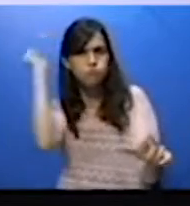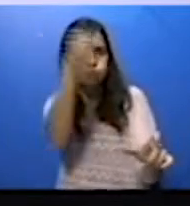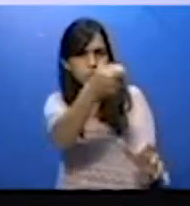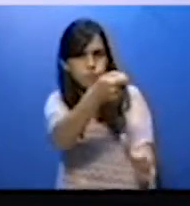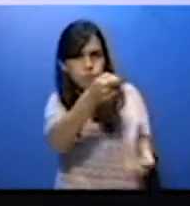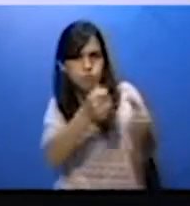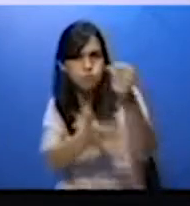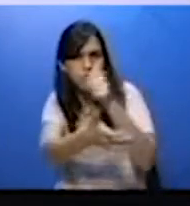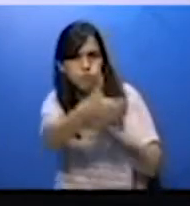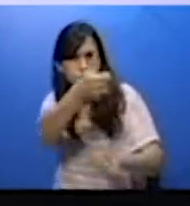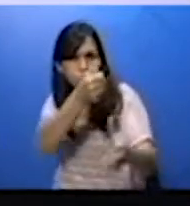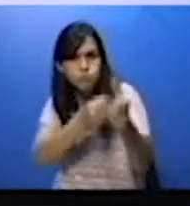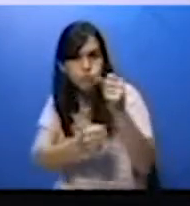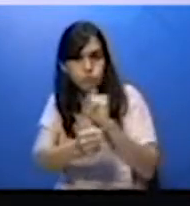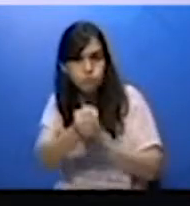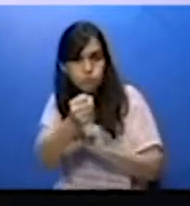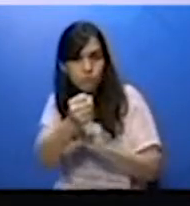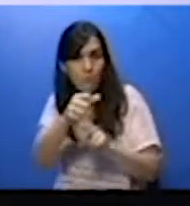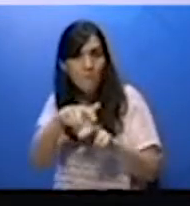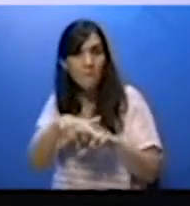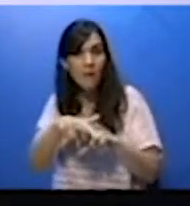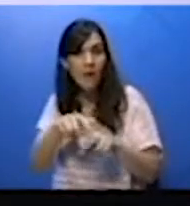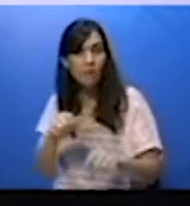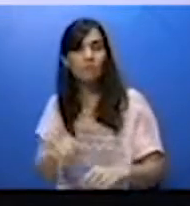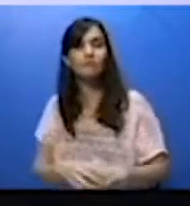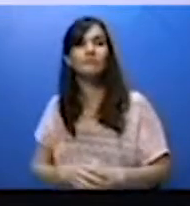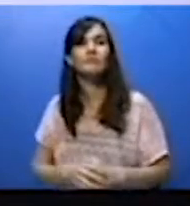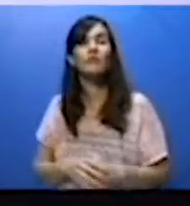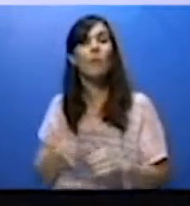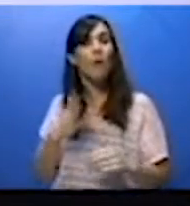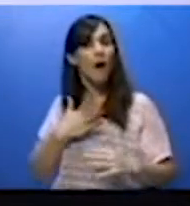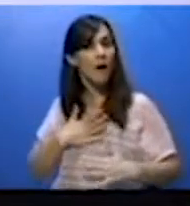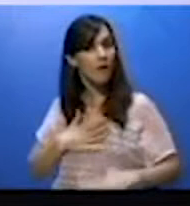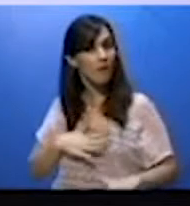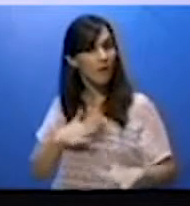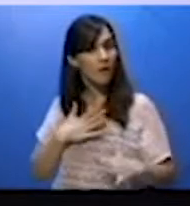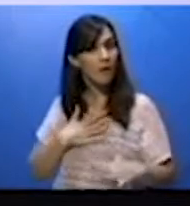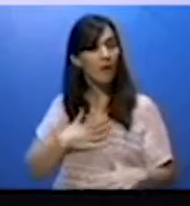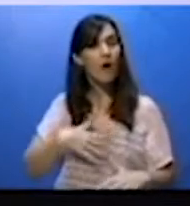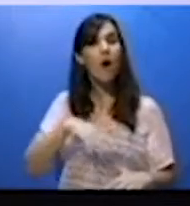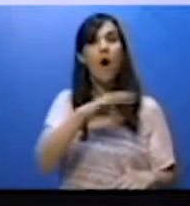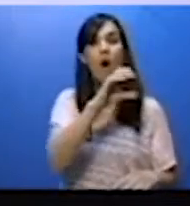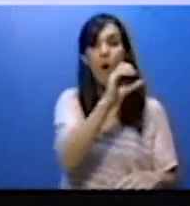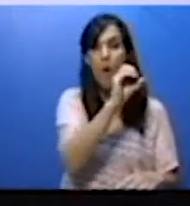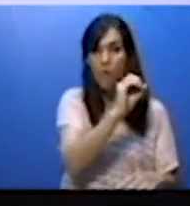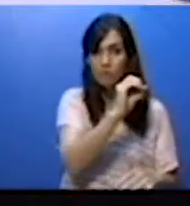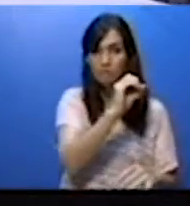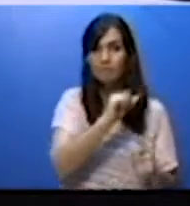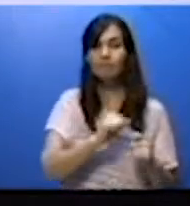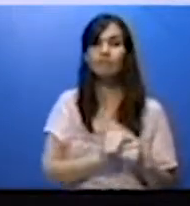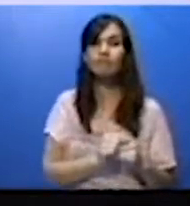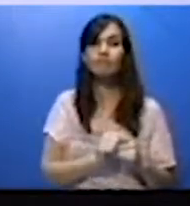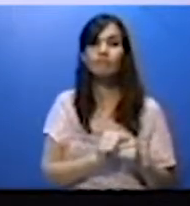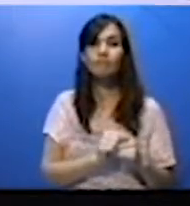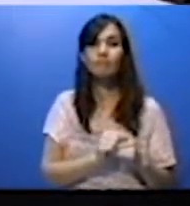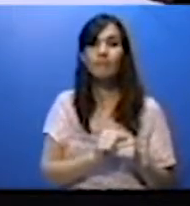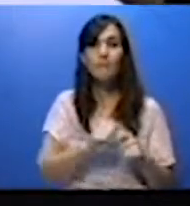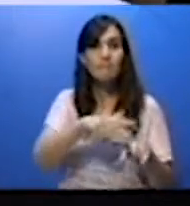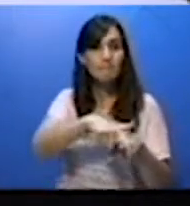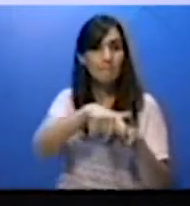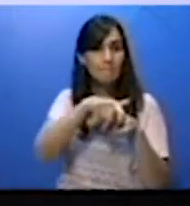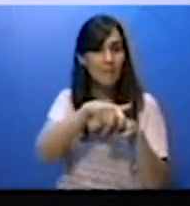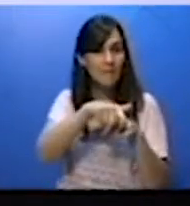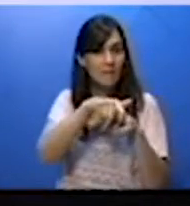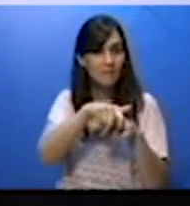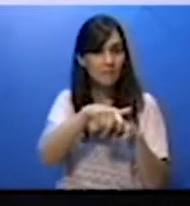vamos ver novamente pausadamente o peão sou